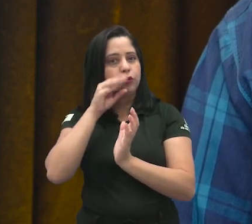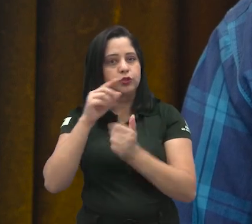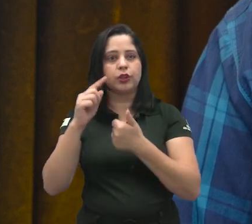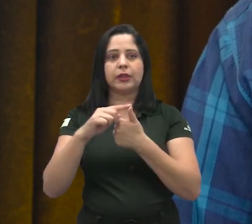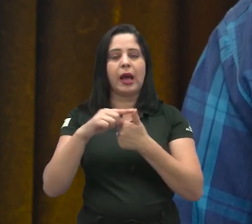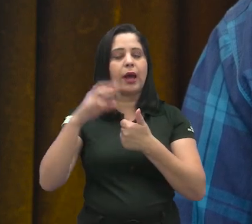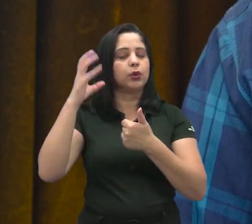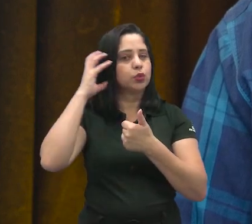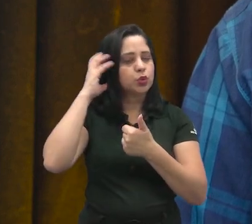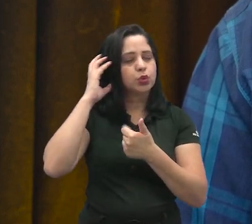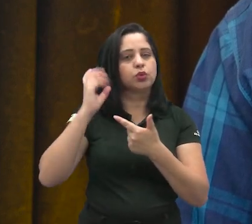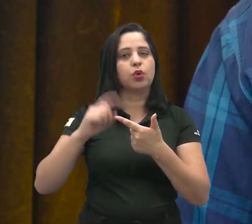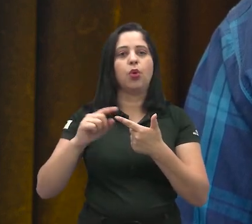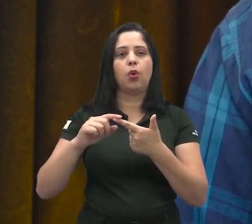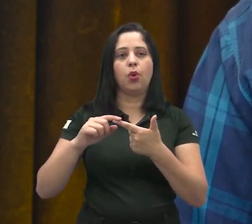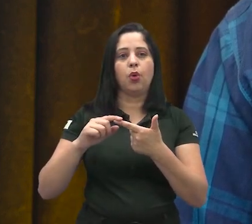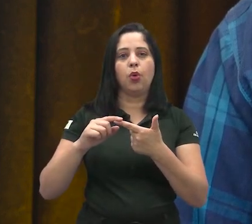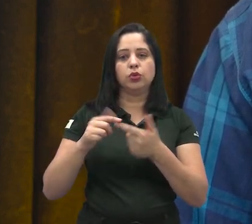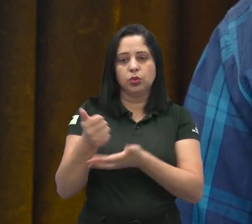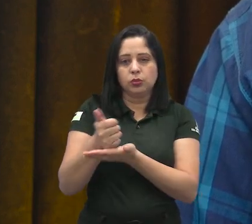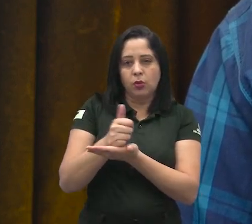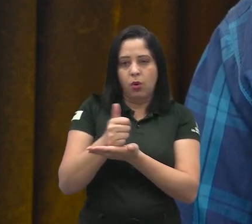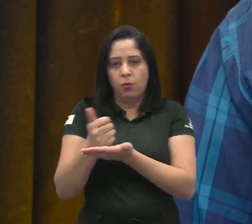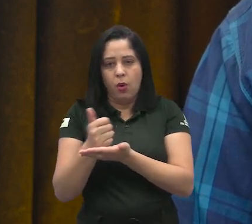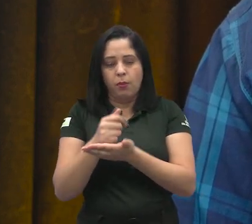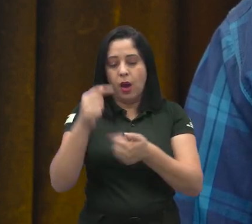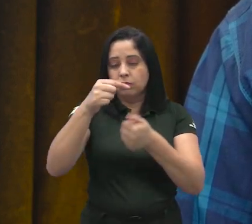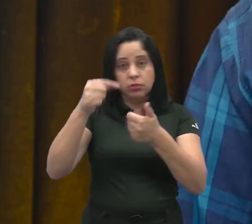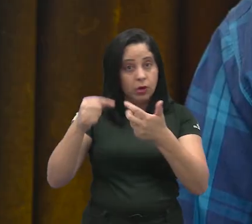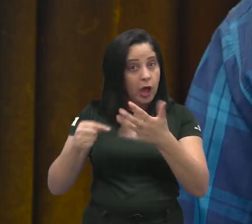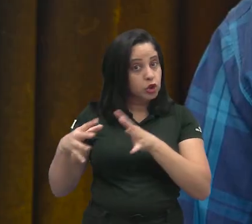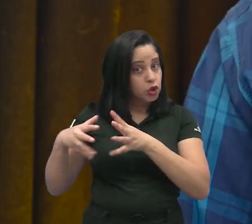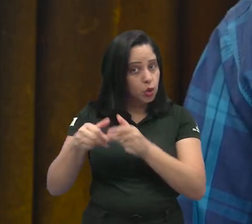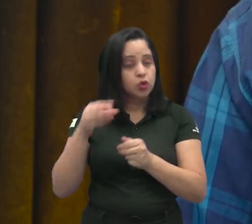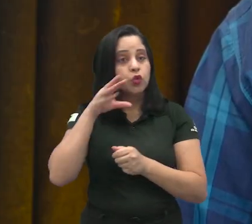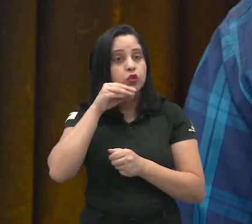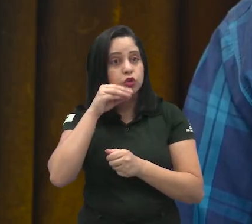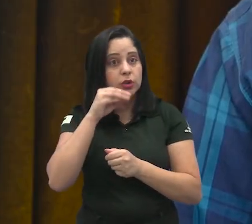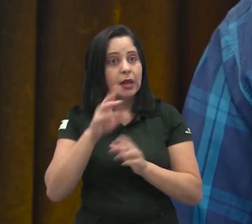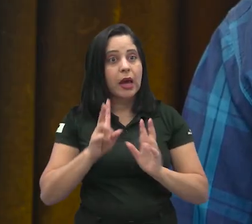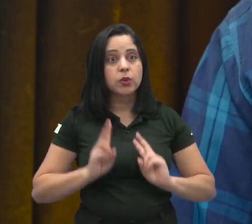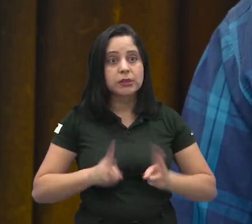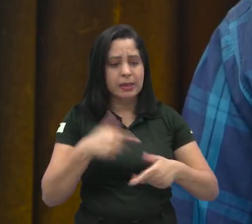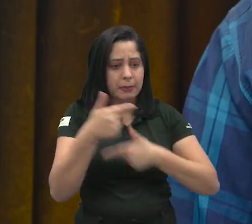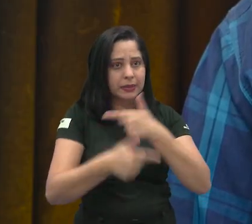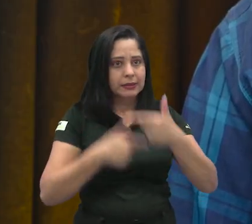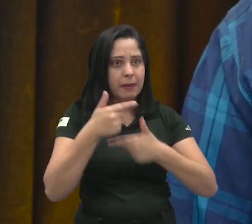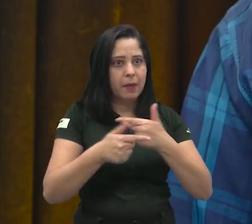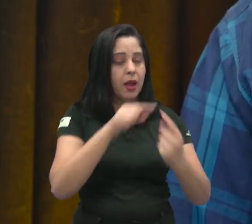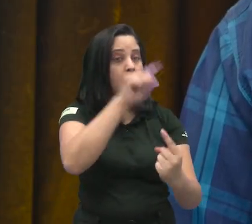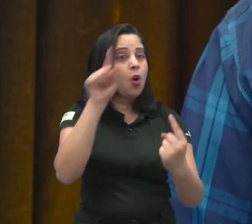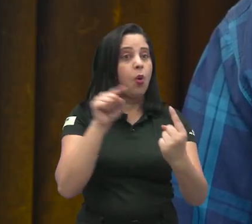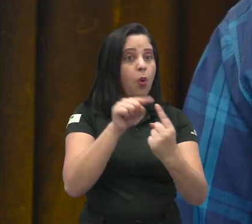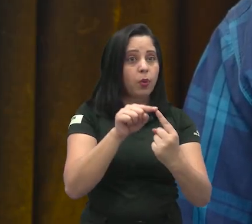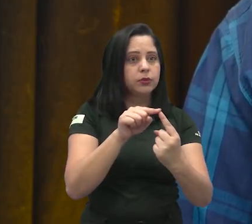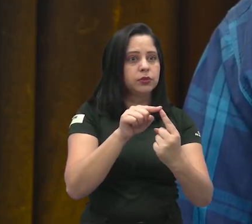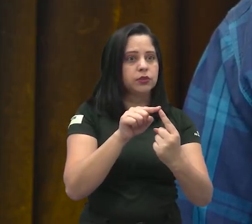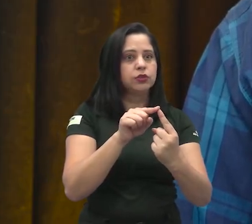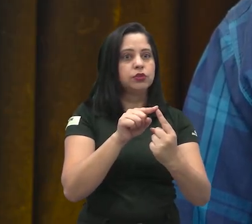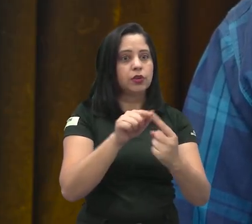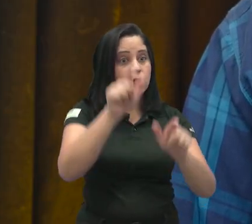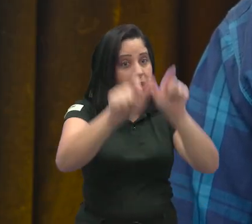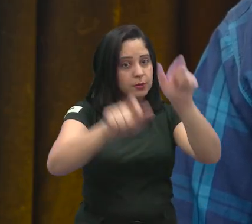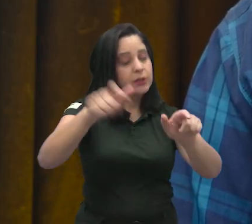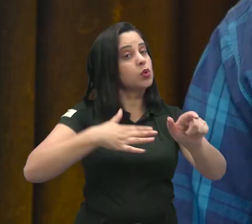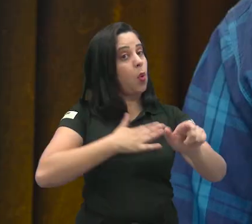Maésio, todos eles participam de forma muito intensa, querendo levar o melhor conteúdo para quem está assistindo. Então, é